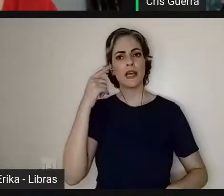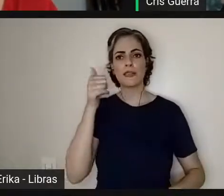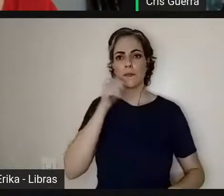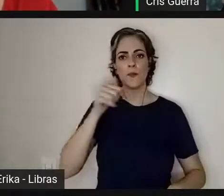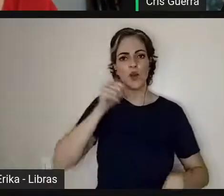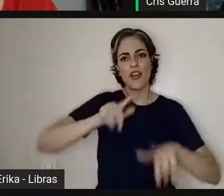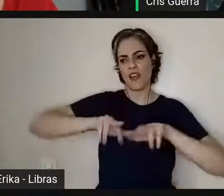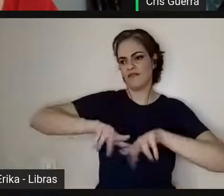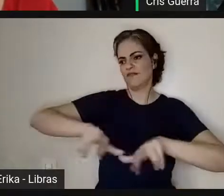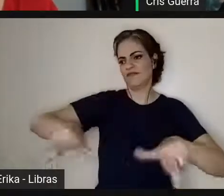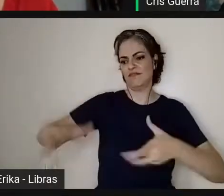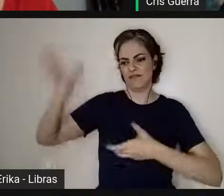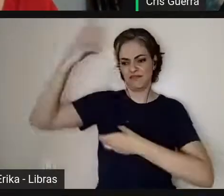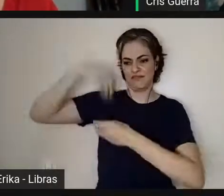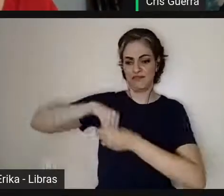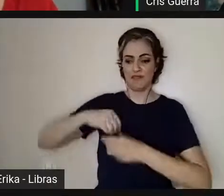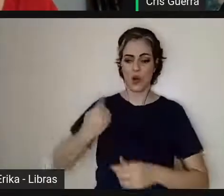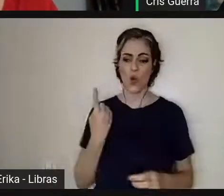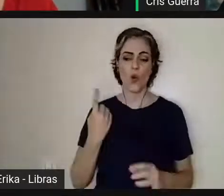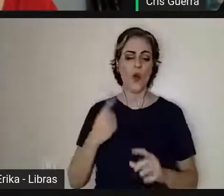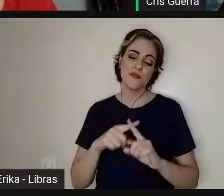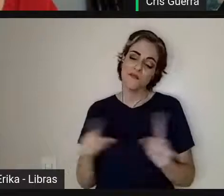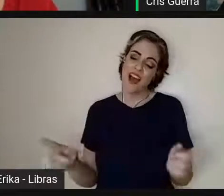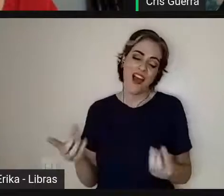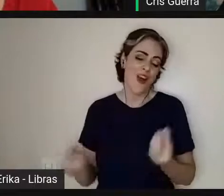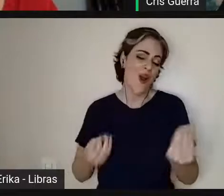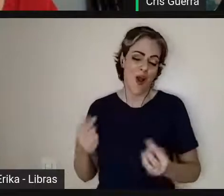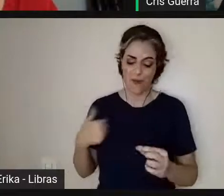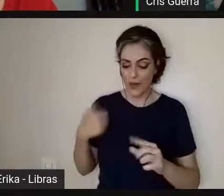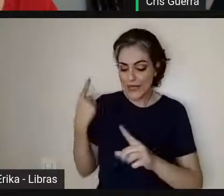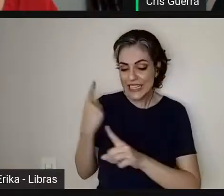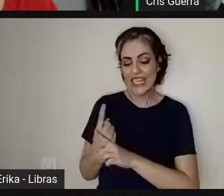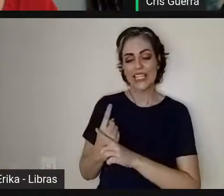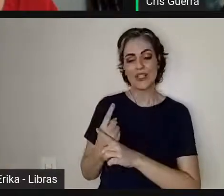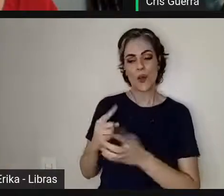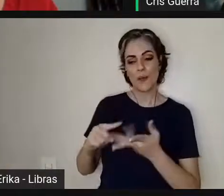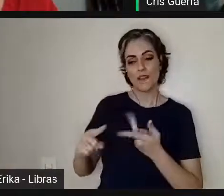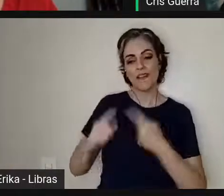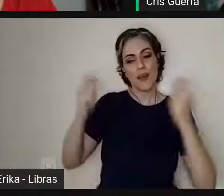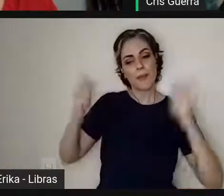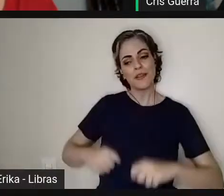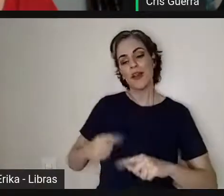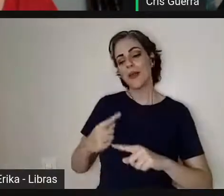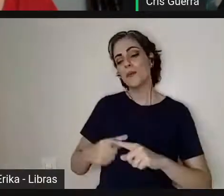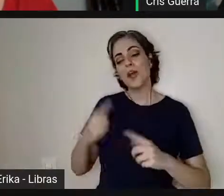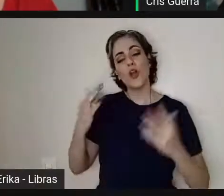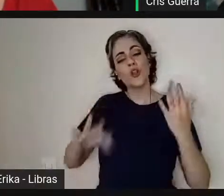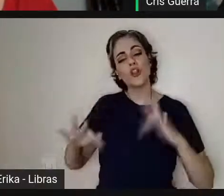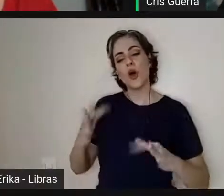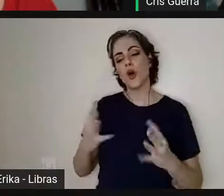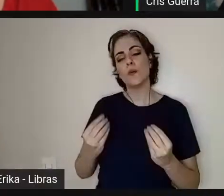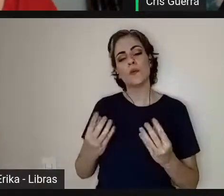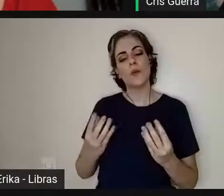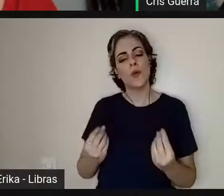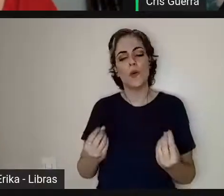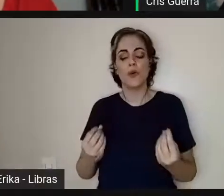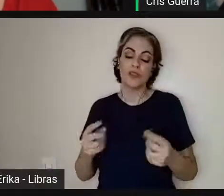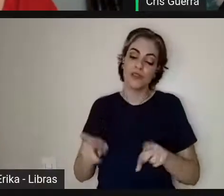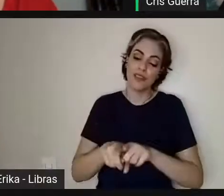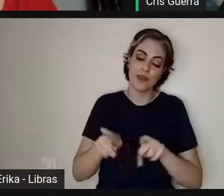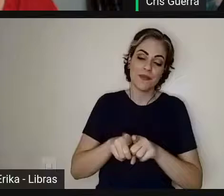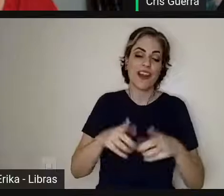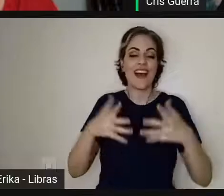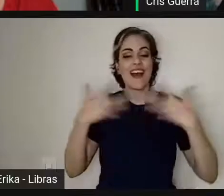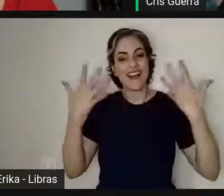né? Mas eu acho que eu só pude descobrir esses potenciais todos no meio de uma grande dor e de uma grande alegria, né?